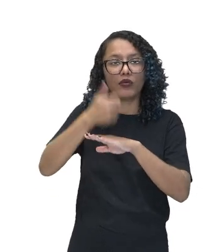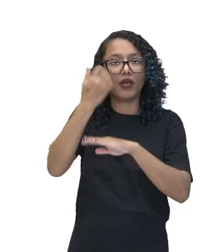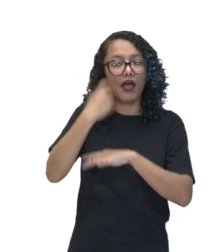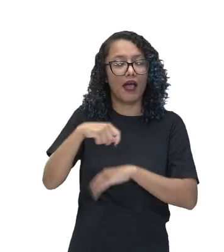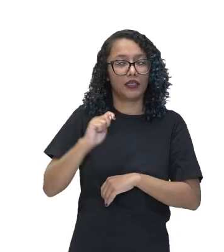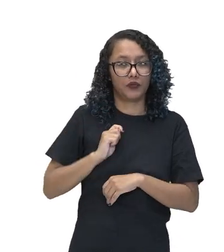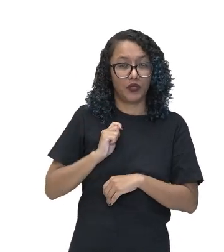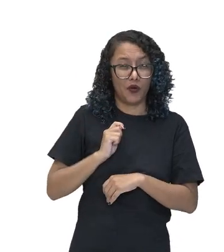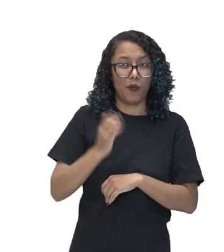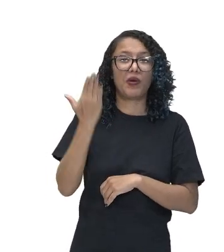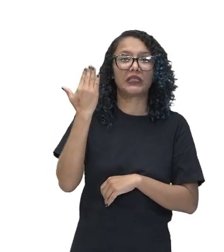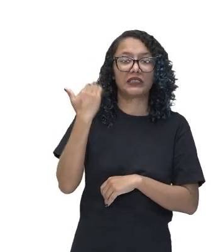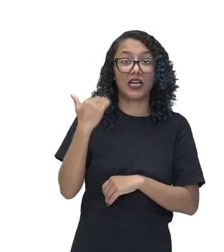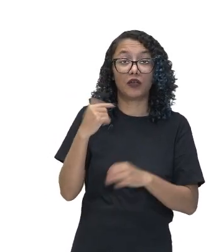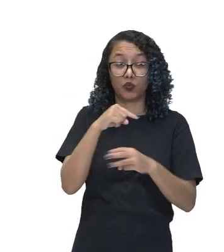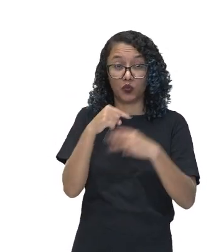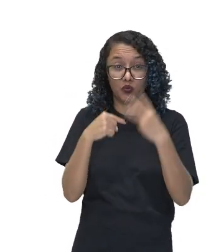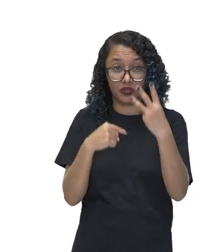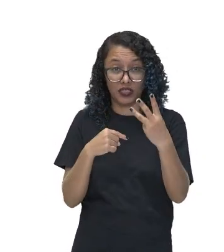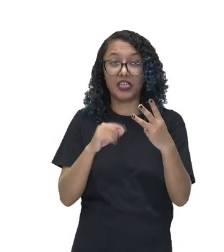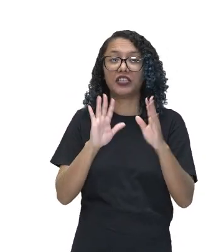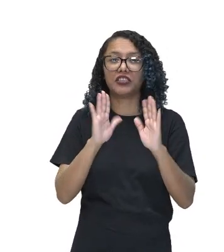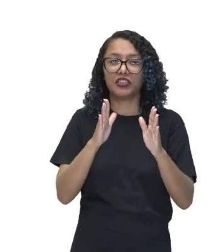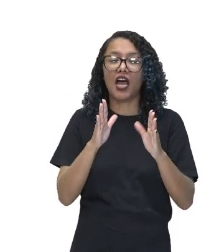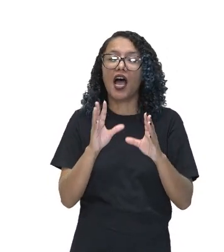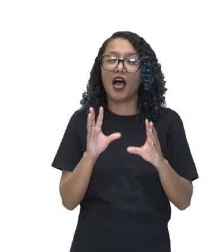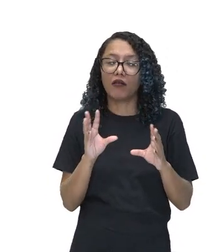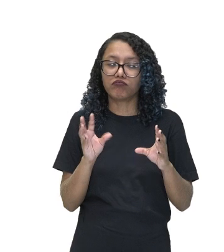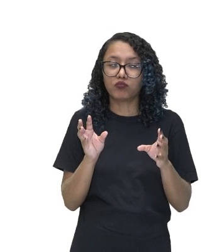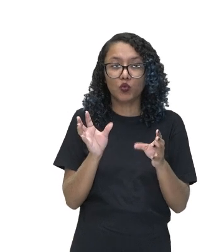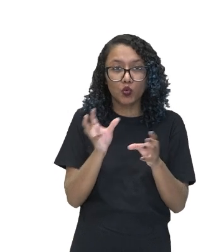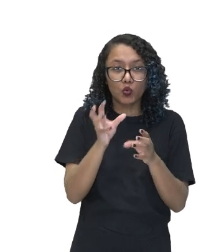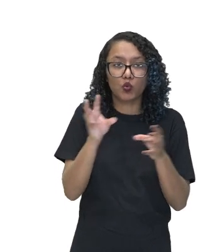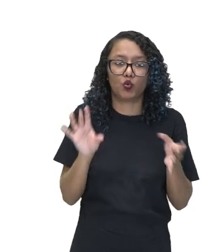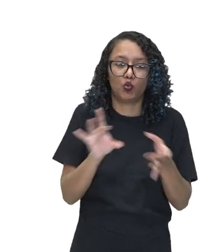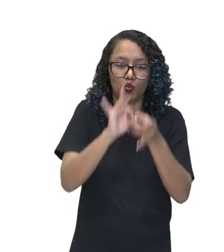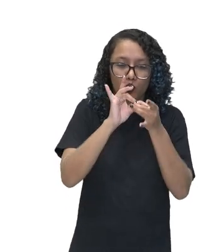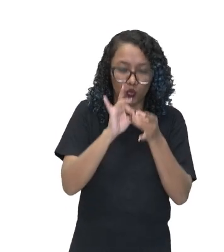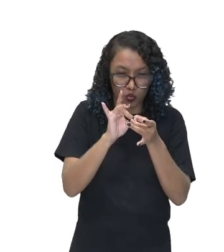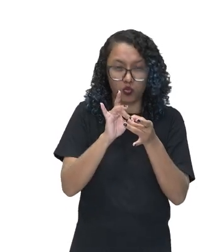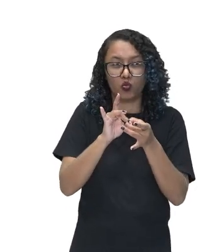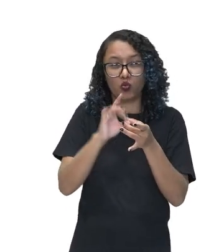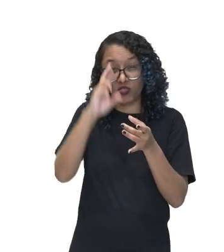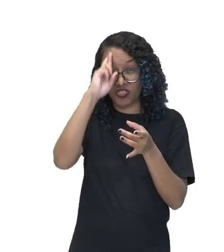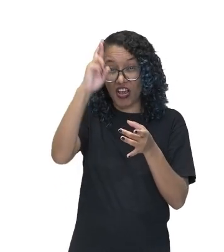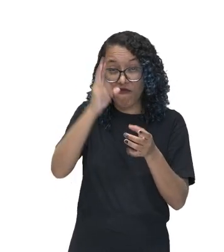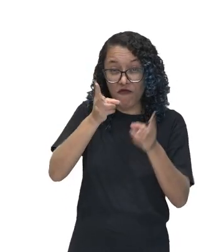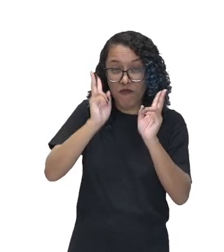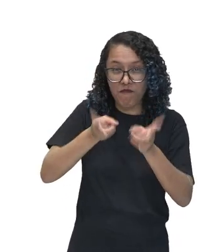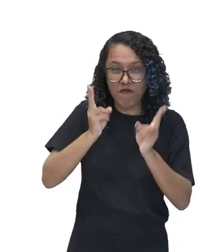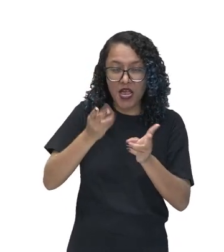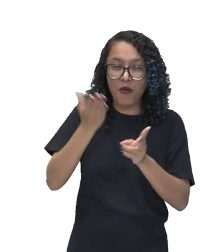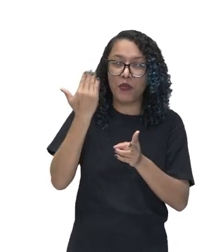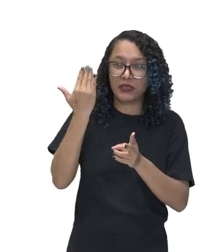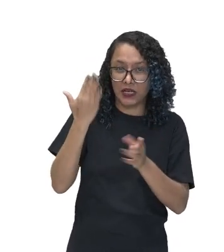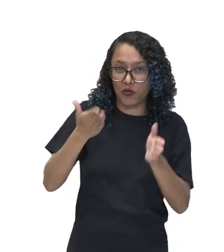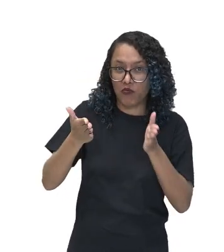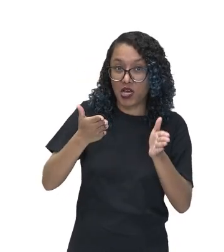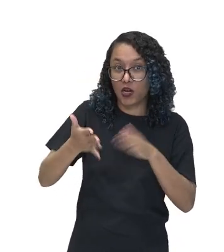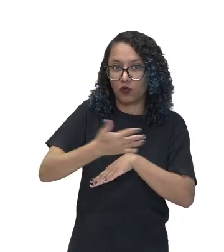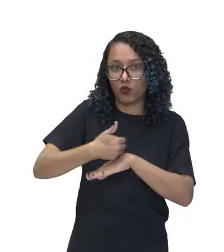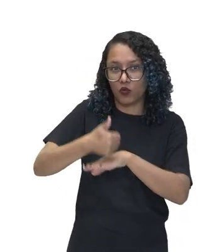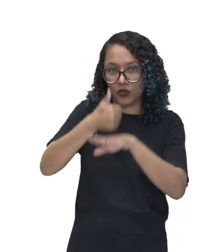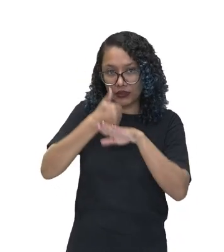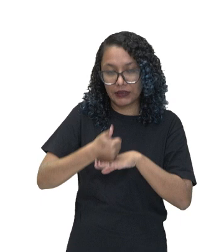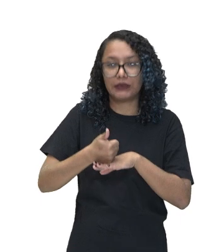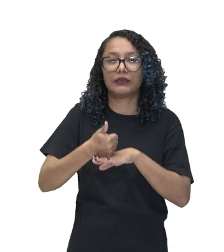já estiveram sobre a mesma administração, né, na época da colonização